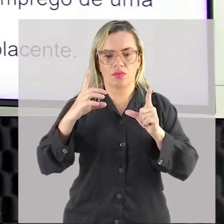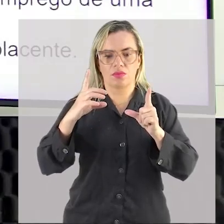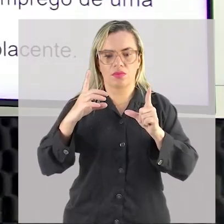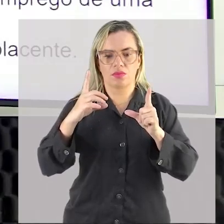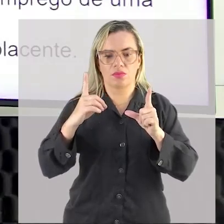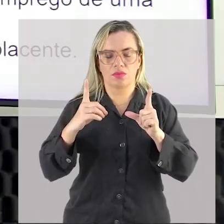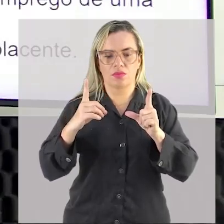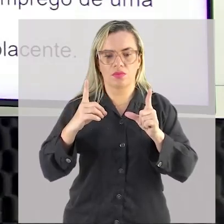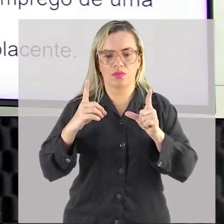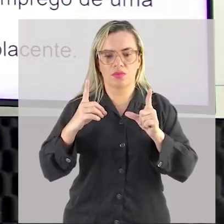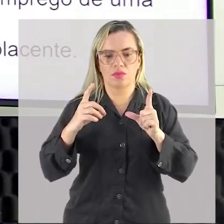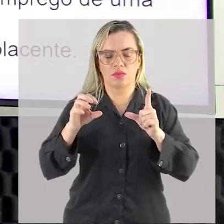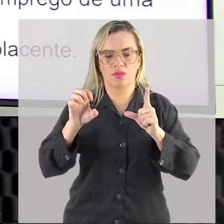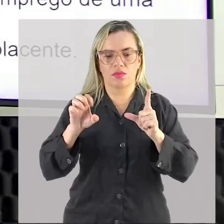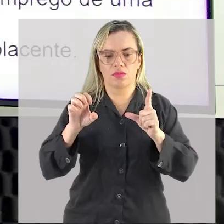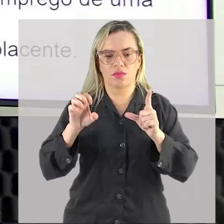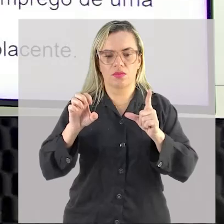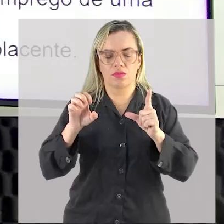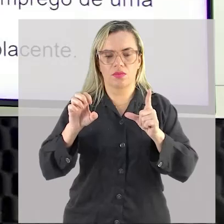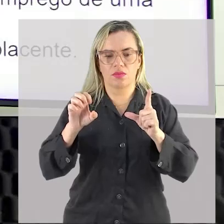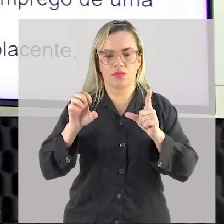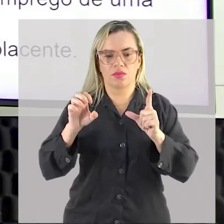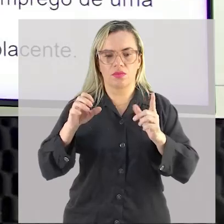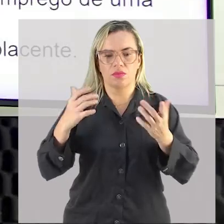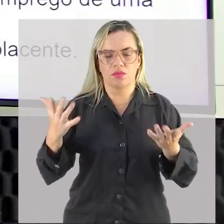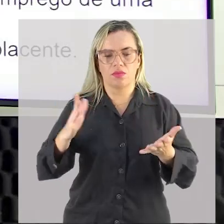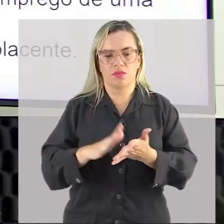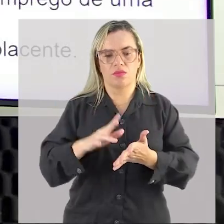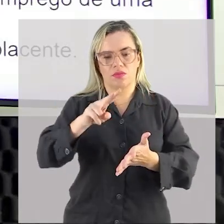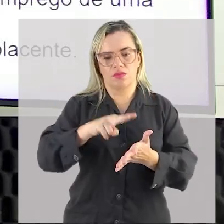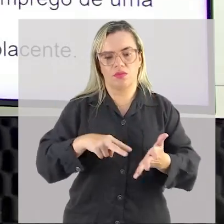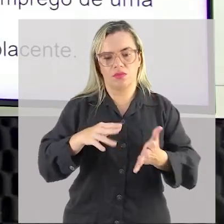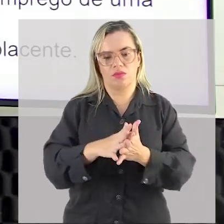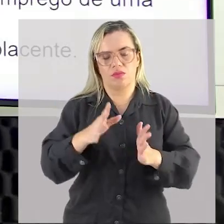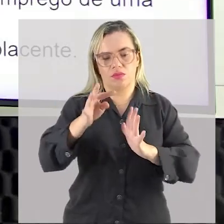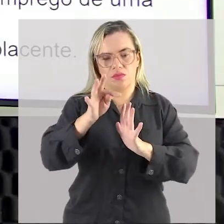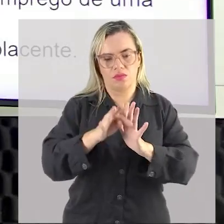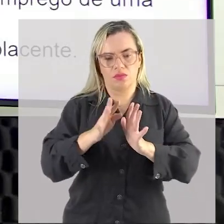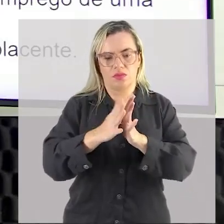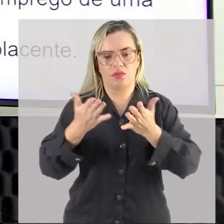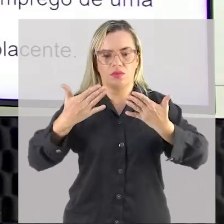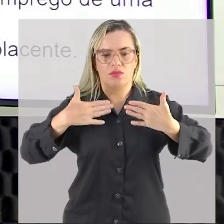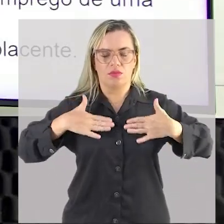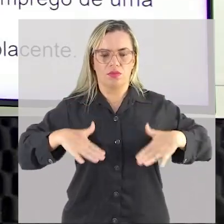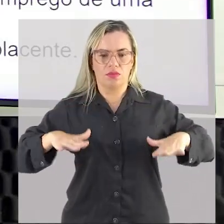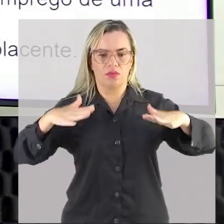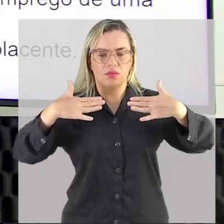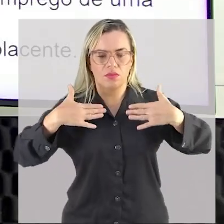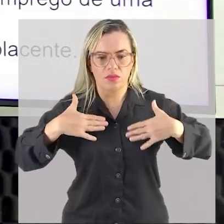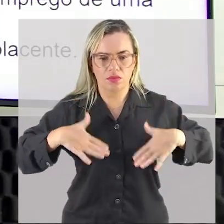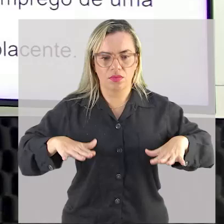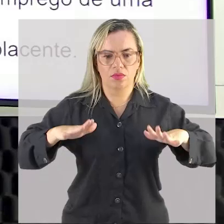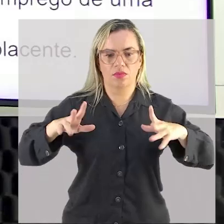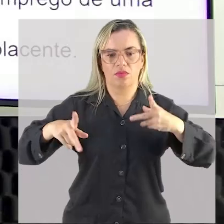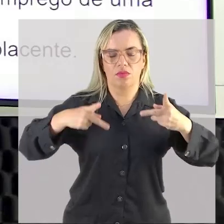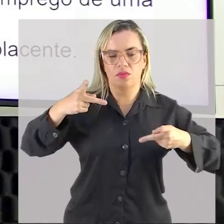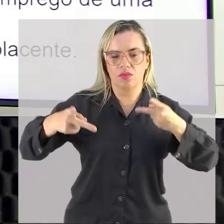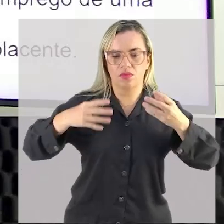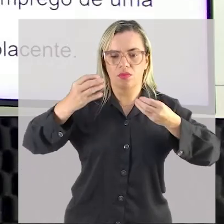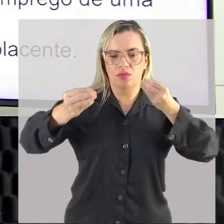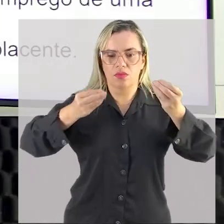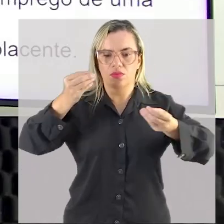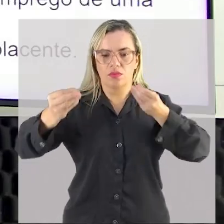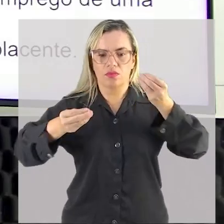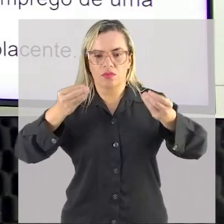elucidativo ou mordaz aí você vai ter que ler o texto com k CMA mensurar